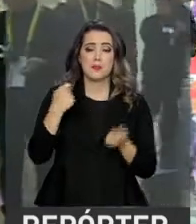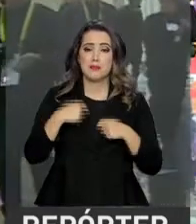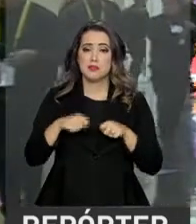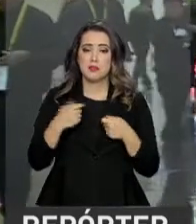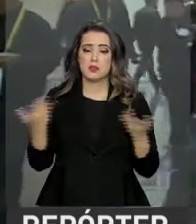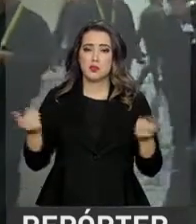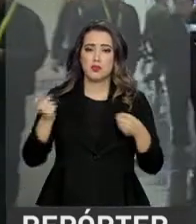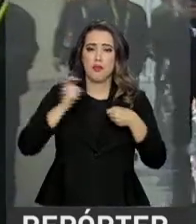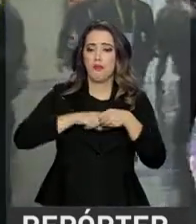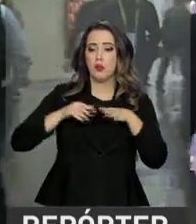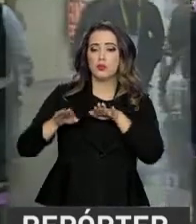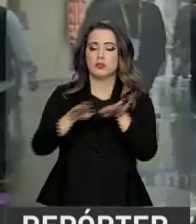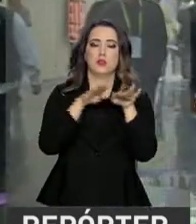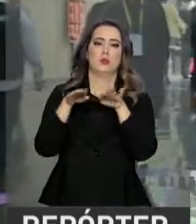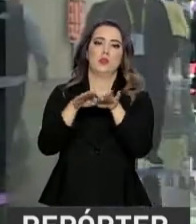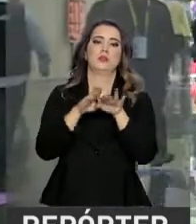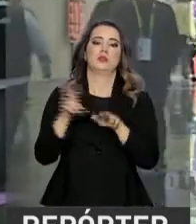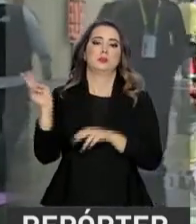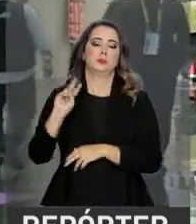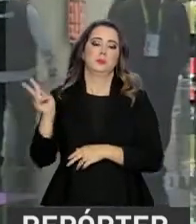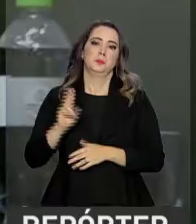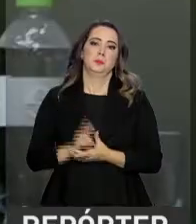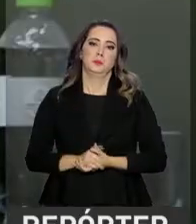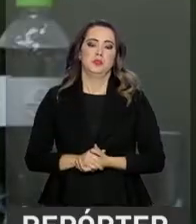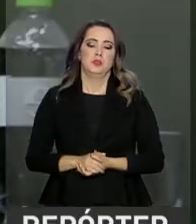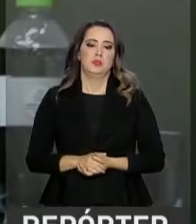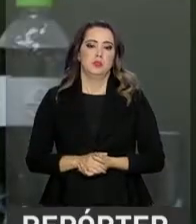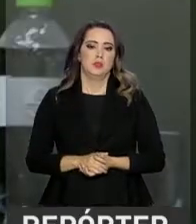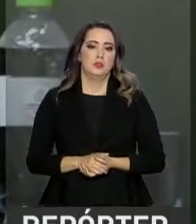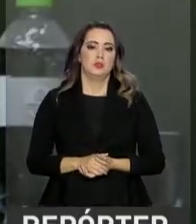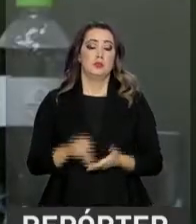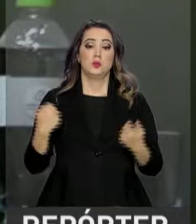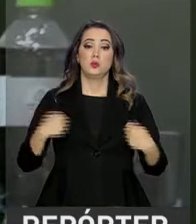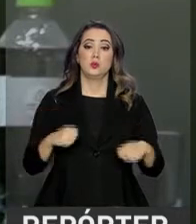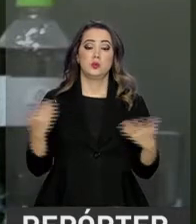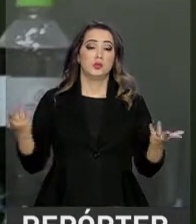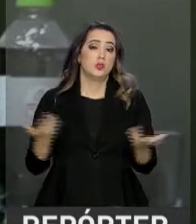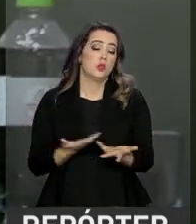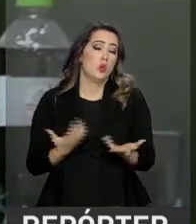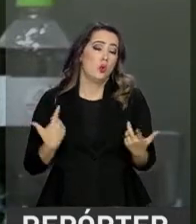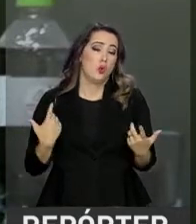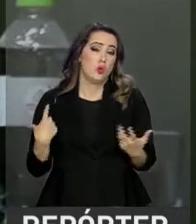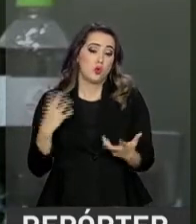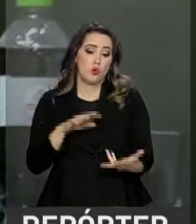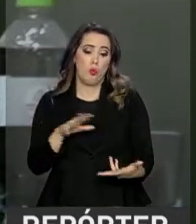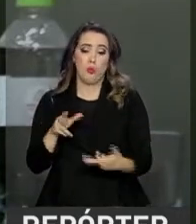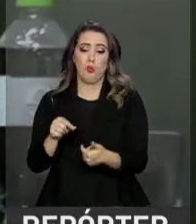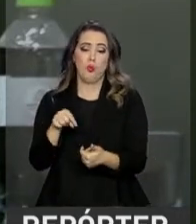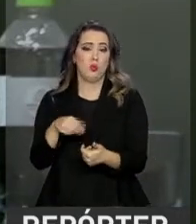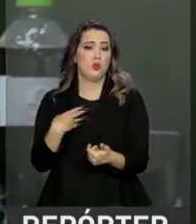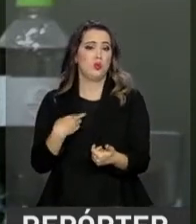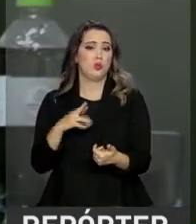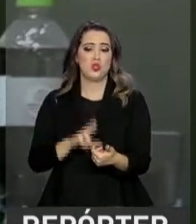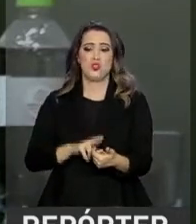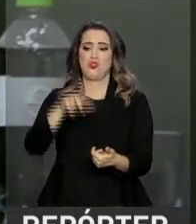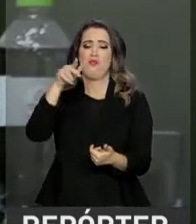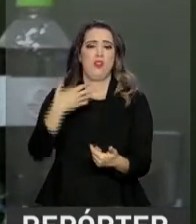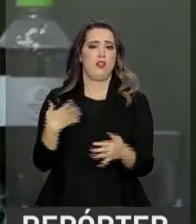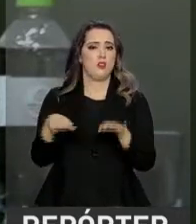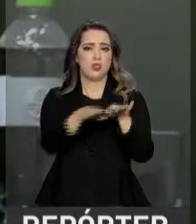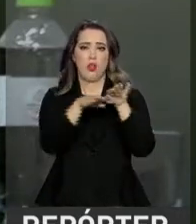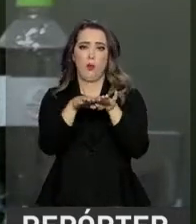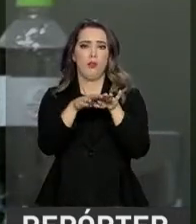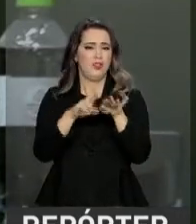retomada da democracia venezuelana já não há espaço em nossa região para alternativas à